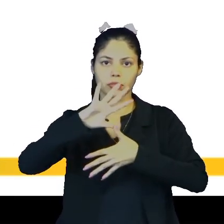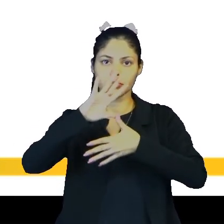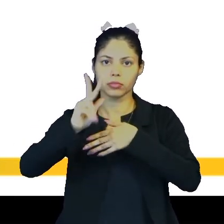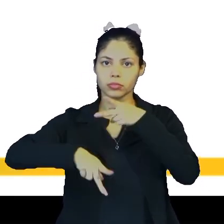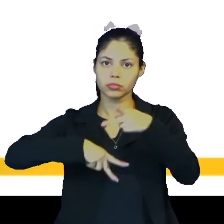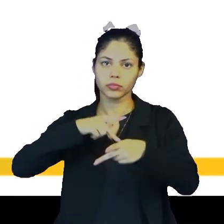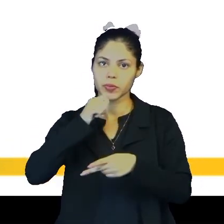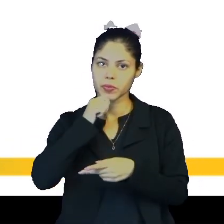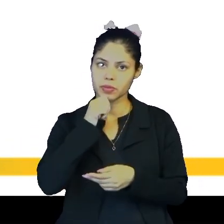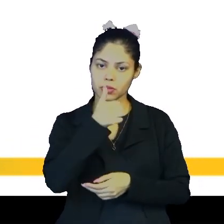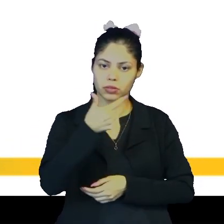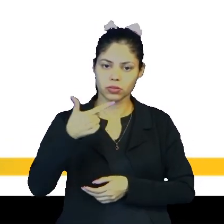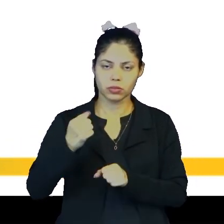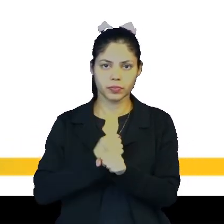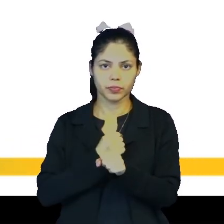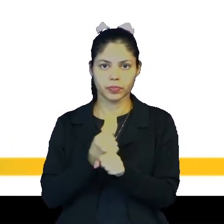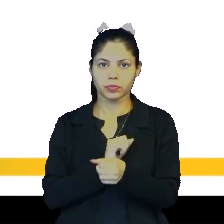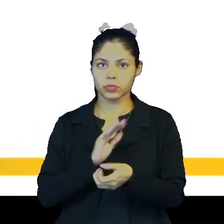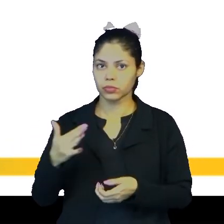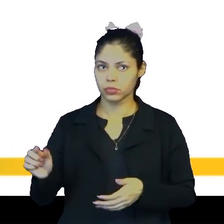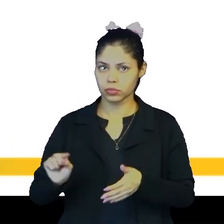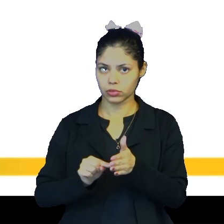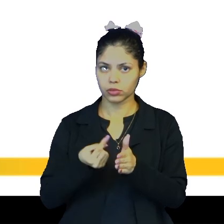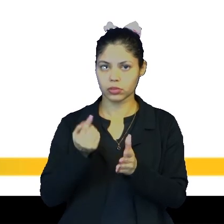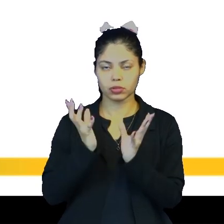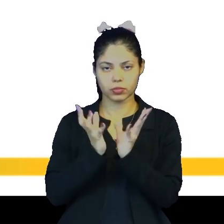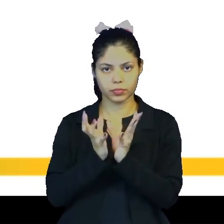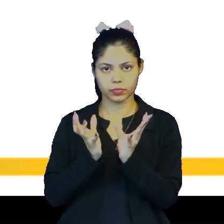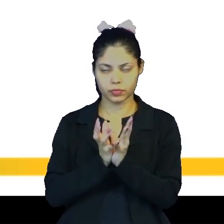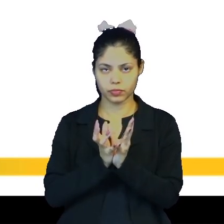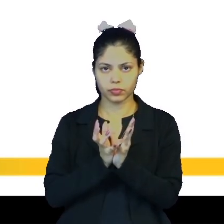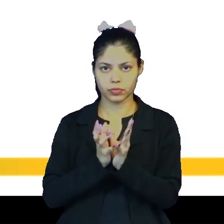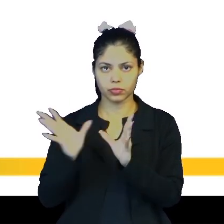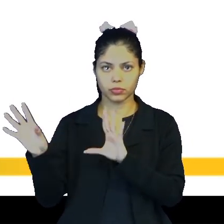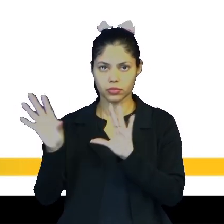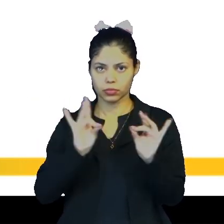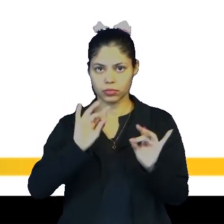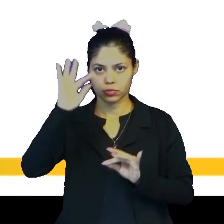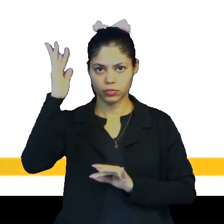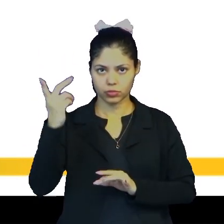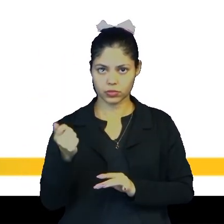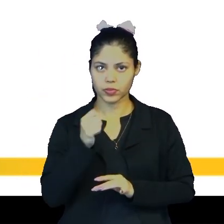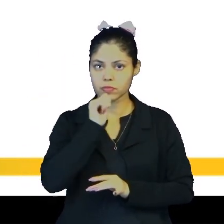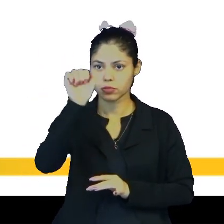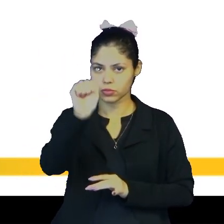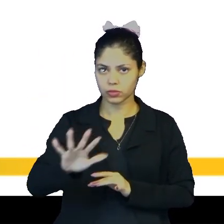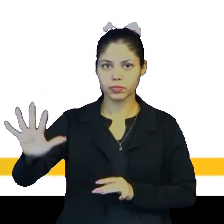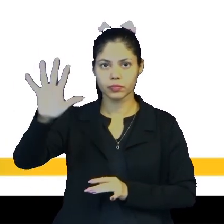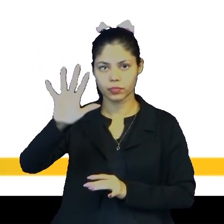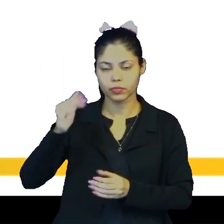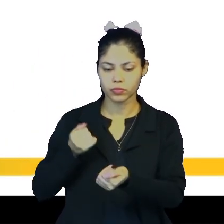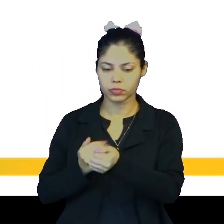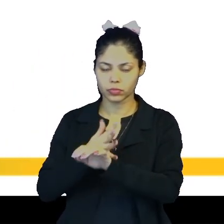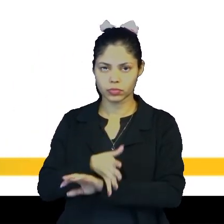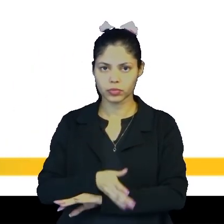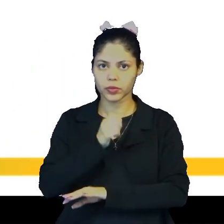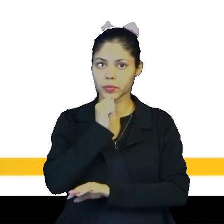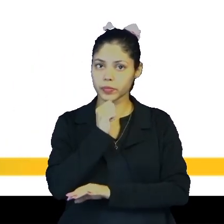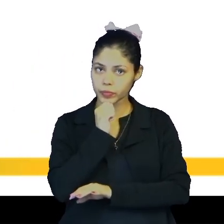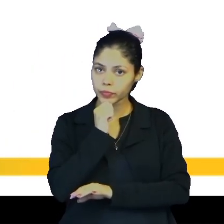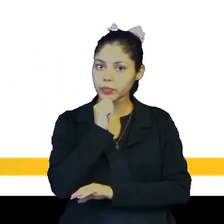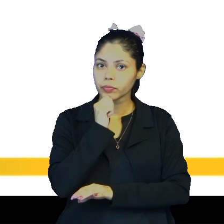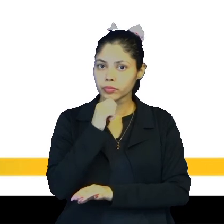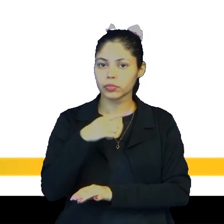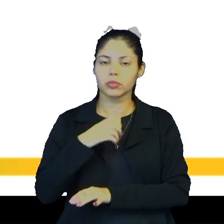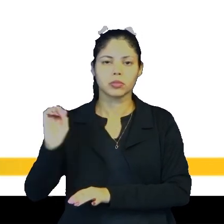ser povoadas há cerca de 12 mil anos, quando os primeiros grupos humanos, vindos da Ásia, atravessaram o Estreito de Bering. A